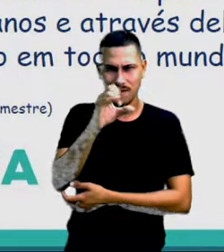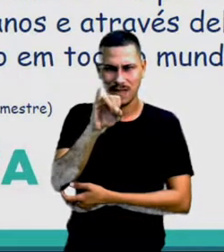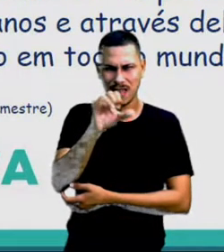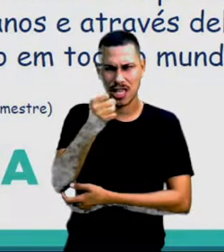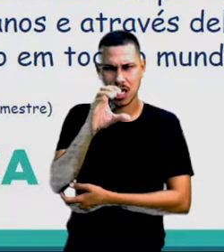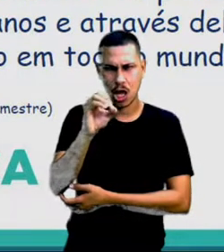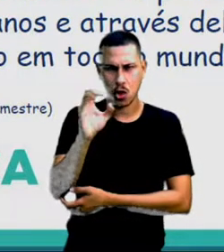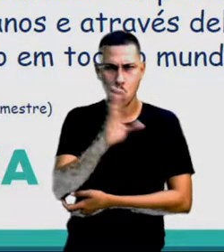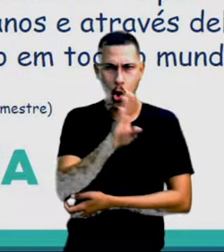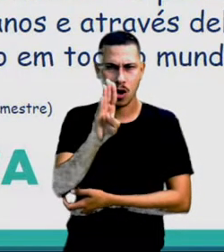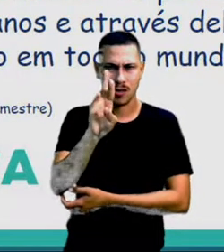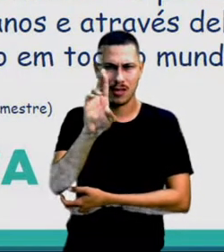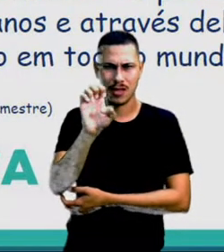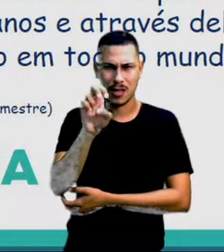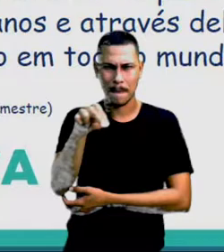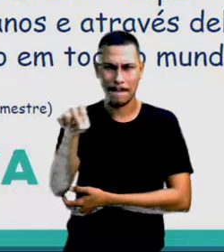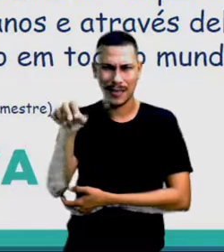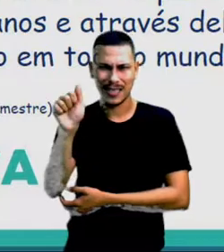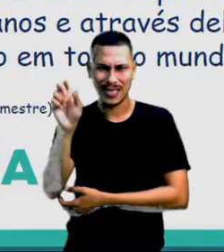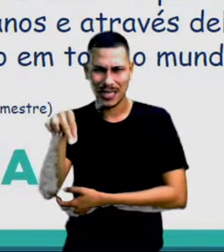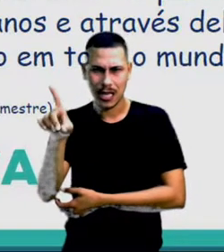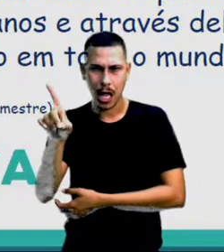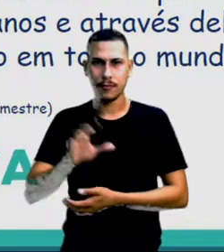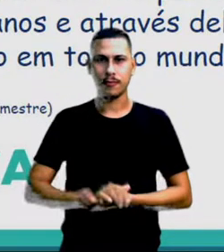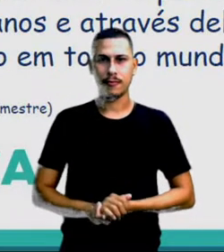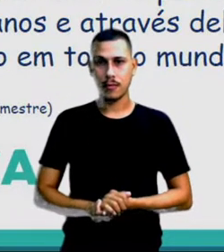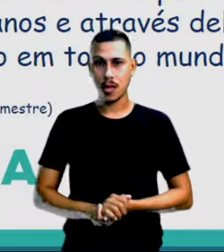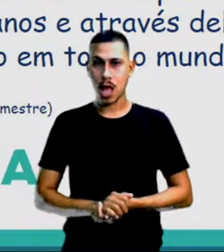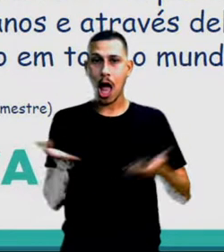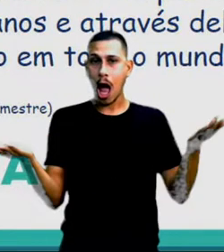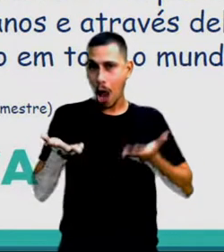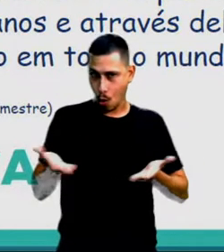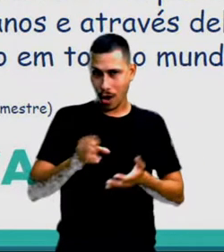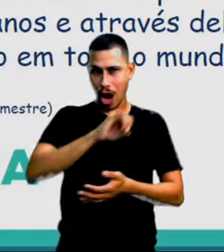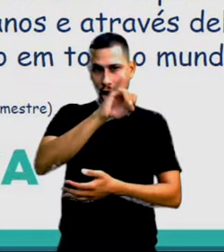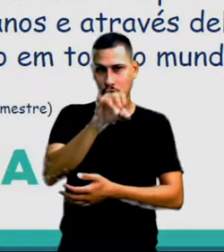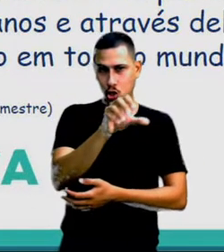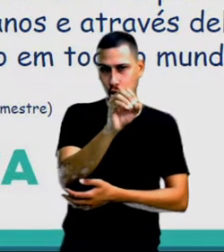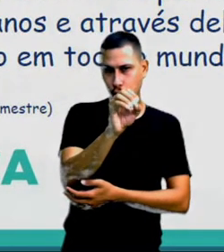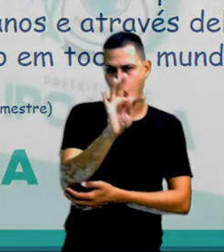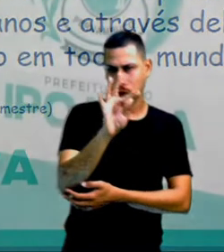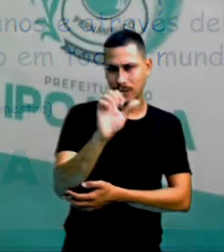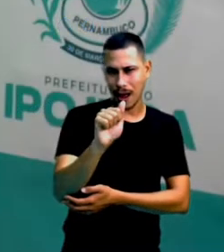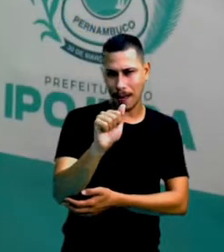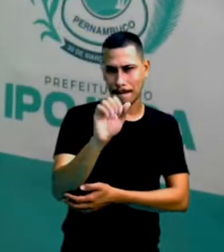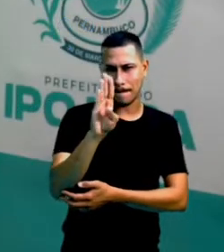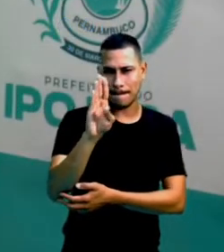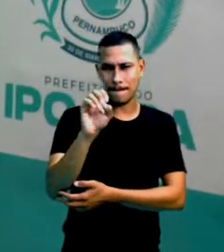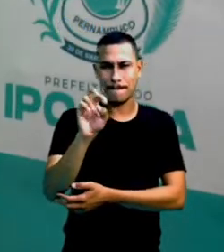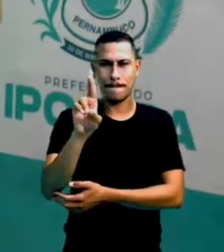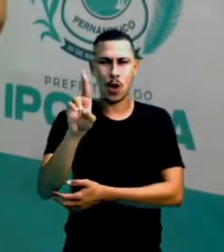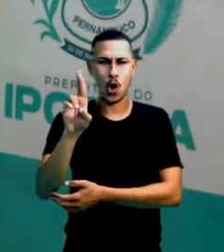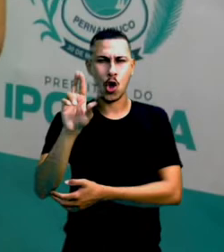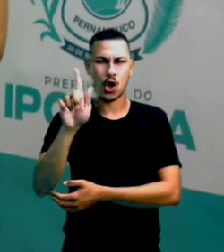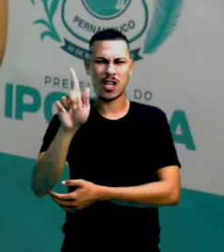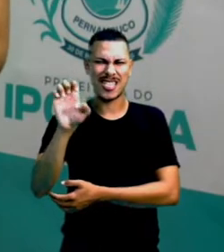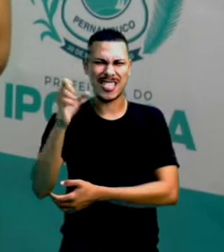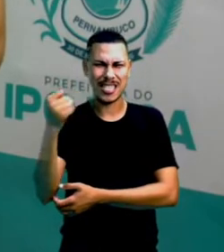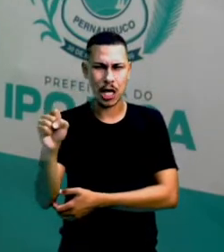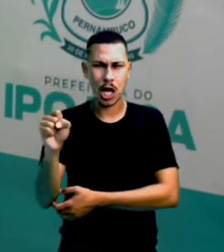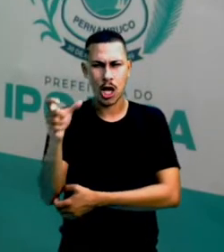E agora a gente vai para J. Borges. J. Borges, ele é muito interessante, porque eu não vou nem